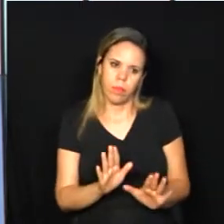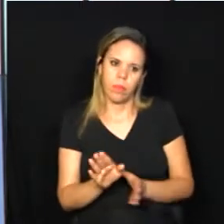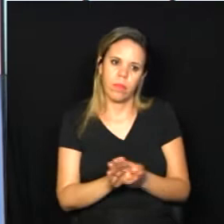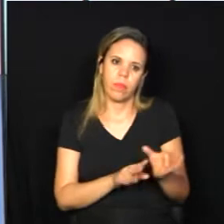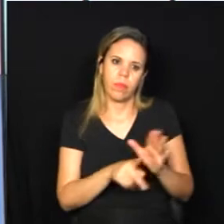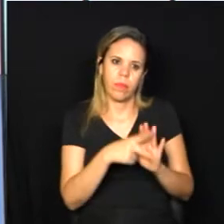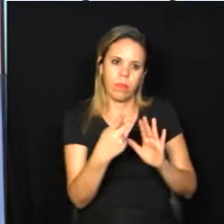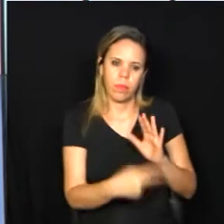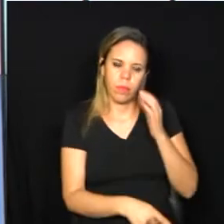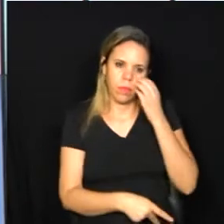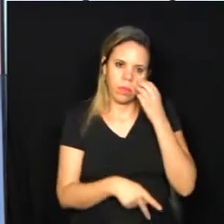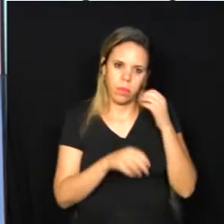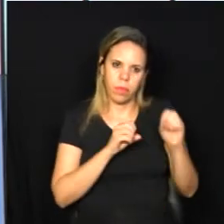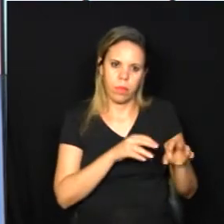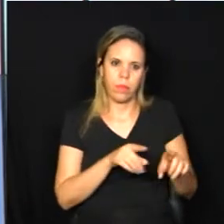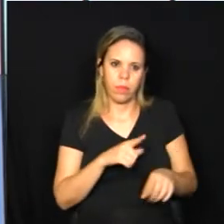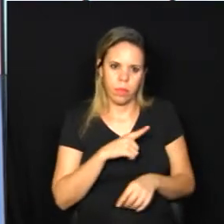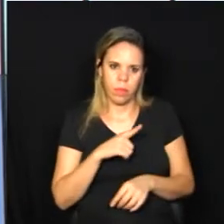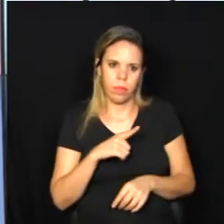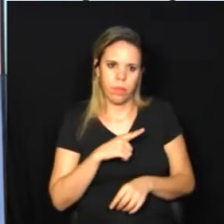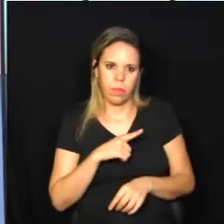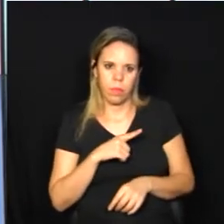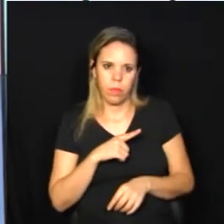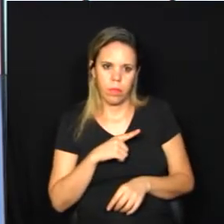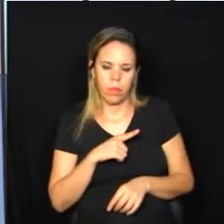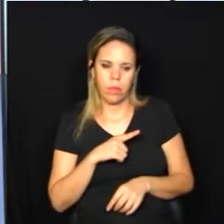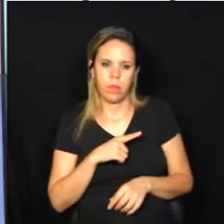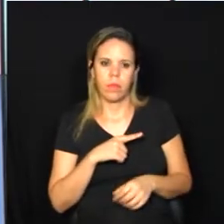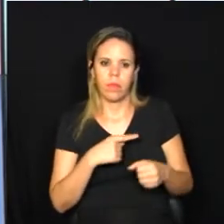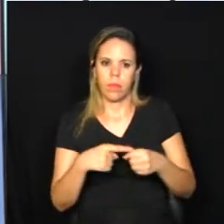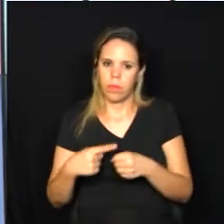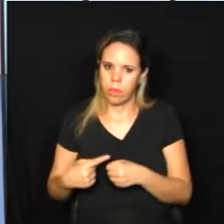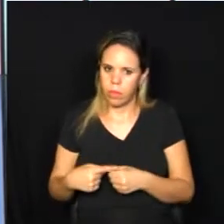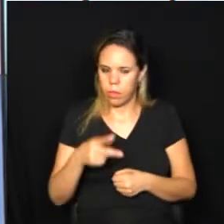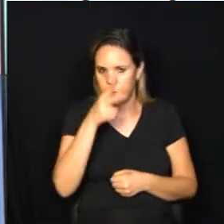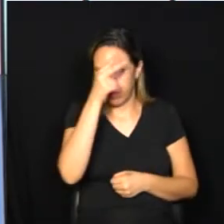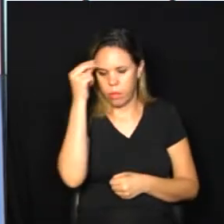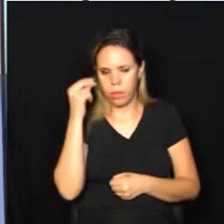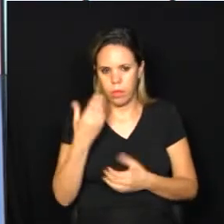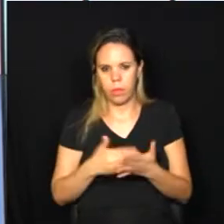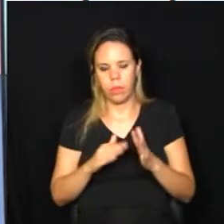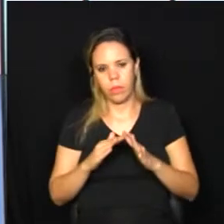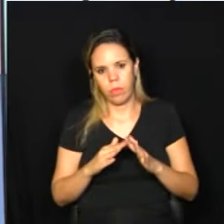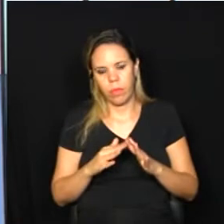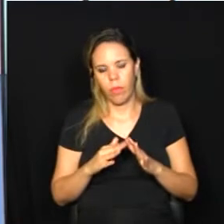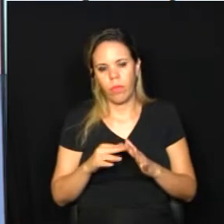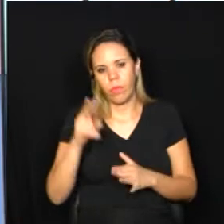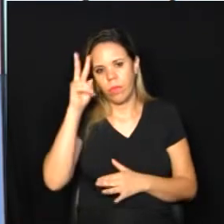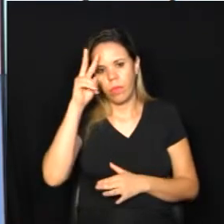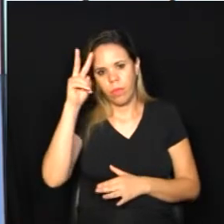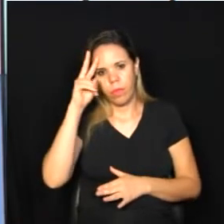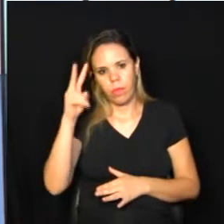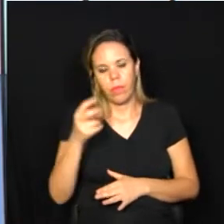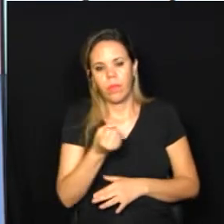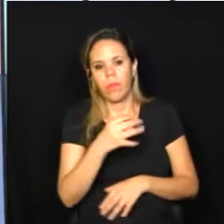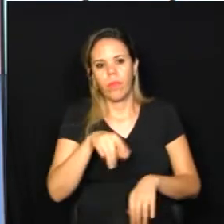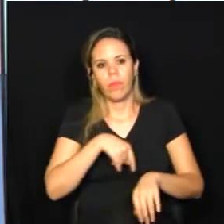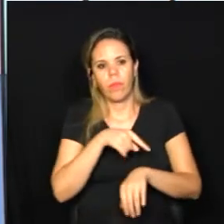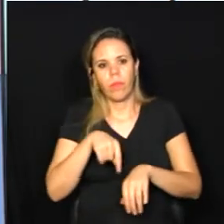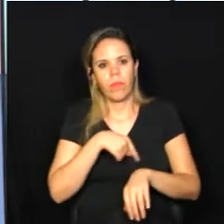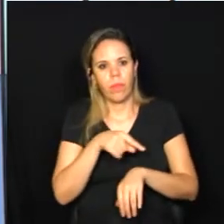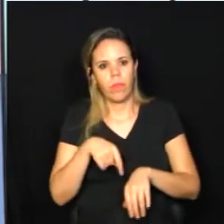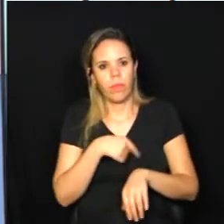Conselho Municipal de Educação para a rede municipal. Então, vamos lembrar, olha, a carga horária